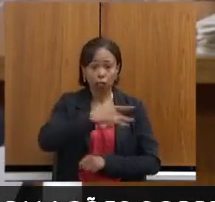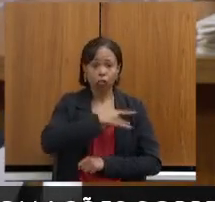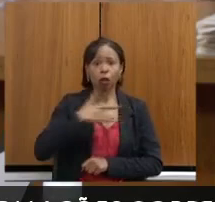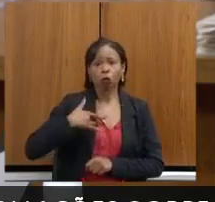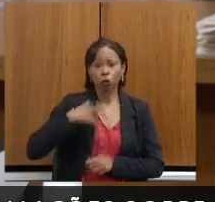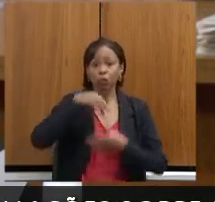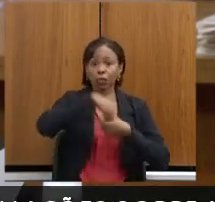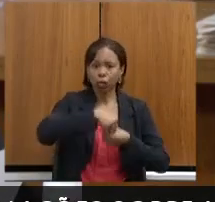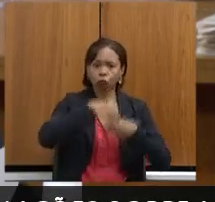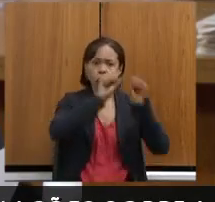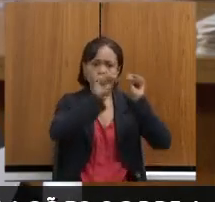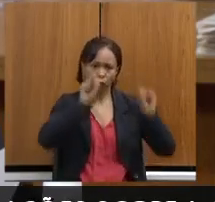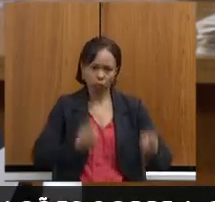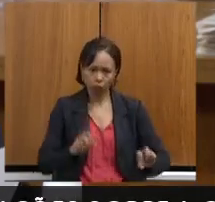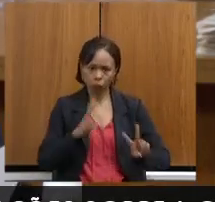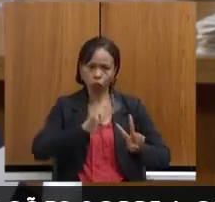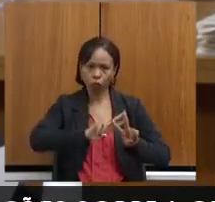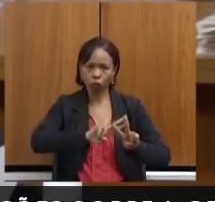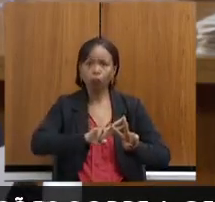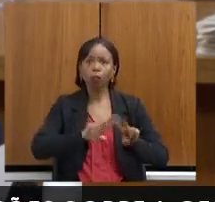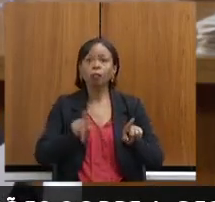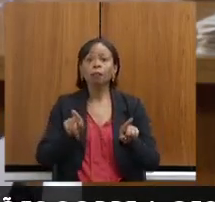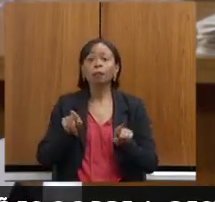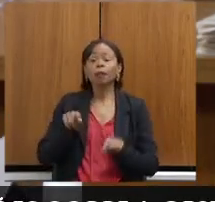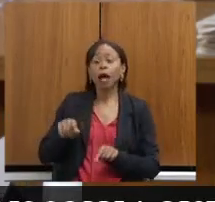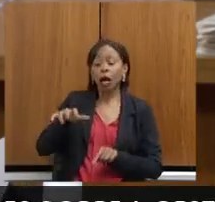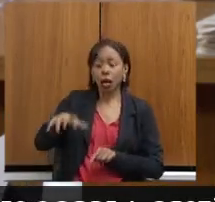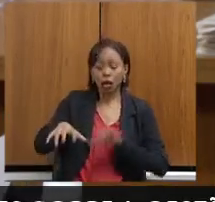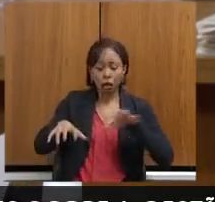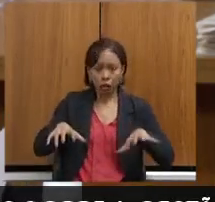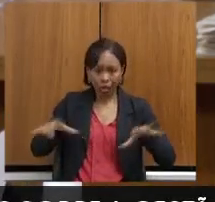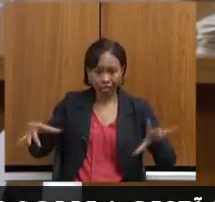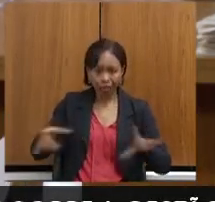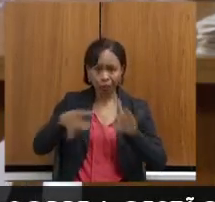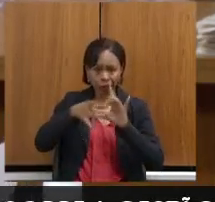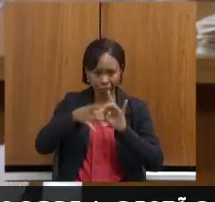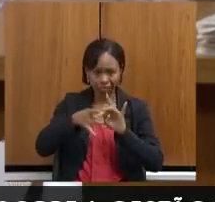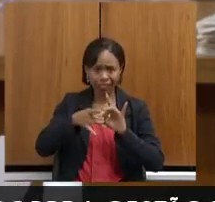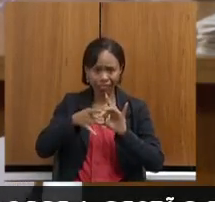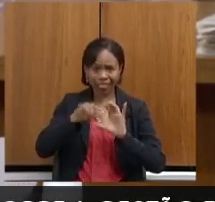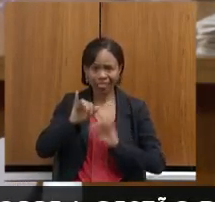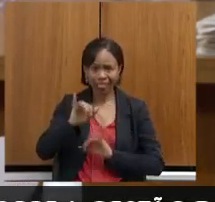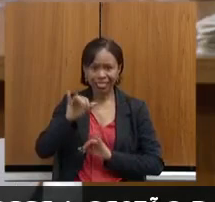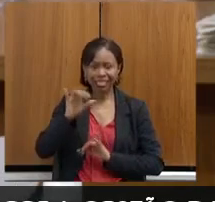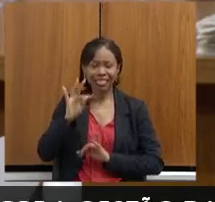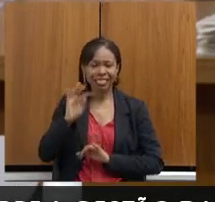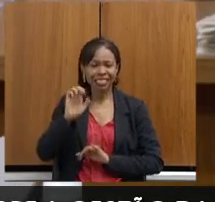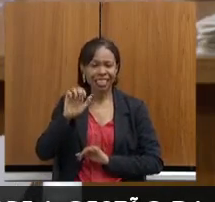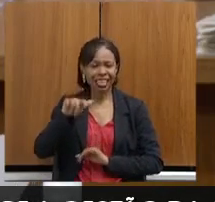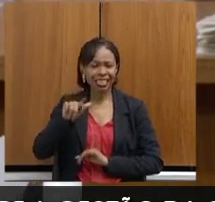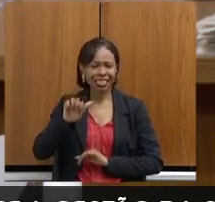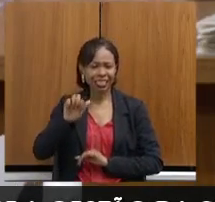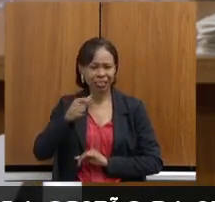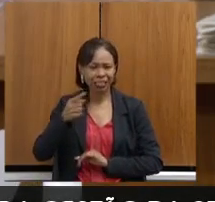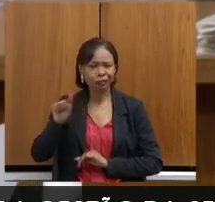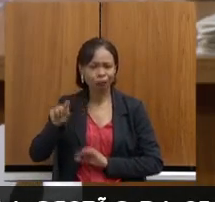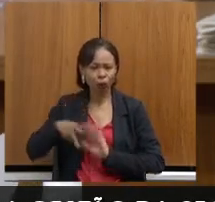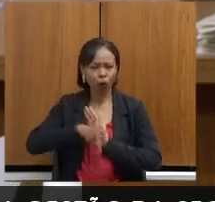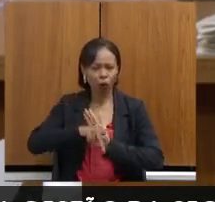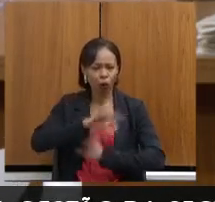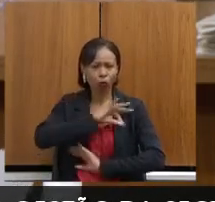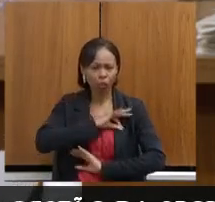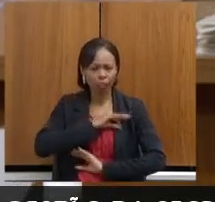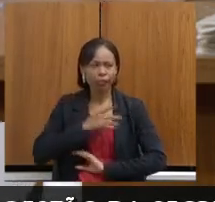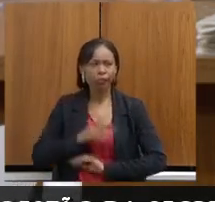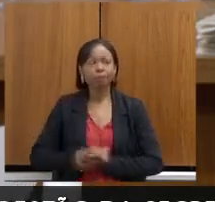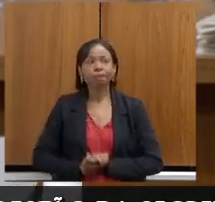é o relação também a nossa integração quando eu falei de vaidade é porque eu estou há muito tempo da Justiça mas